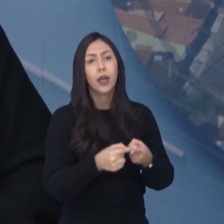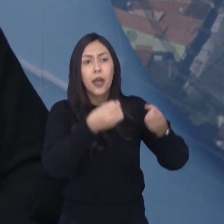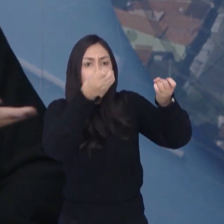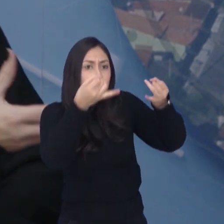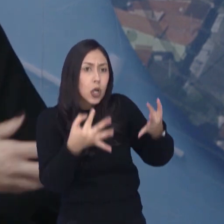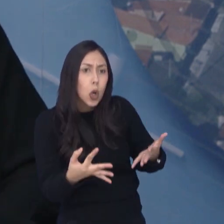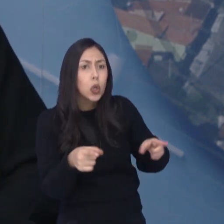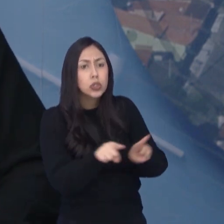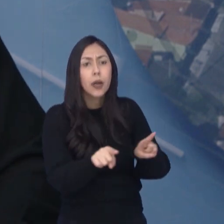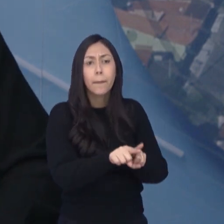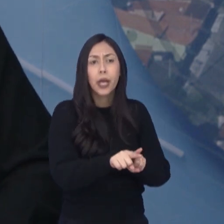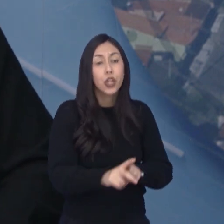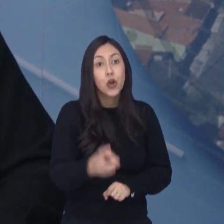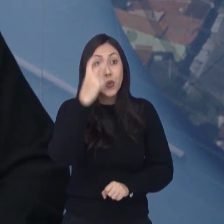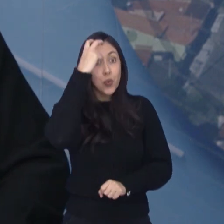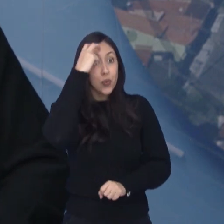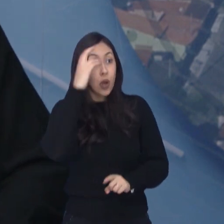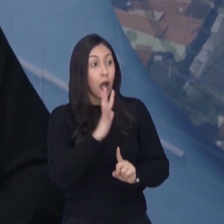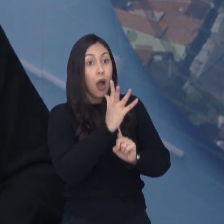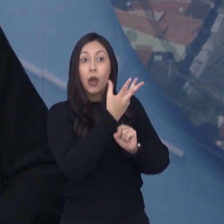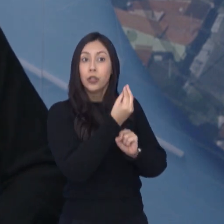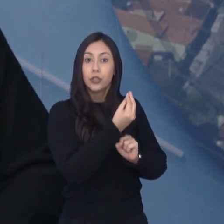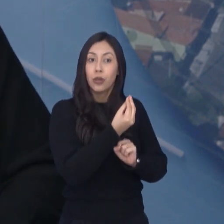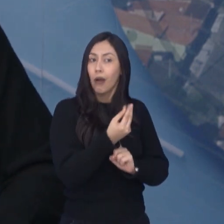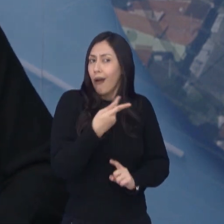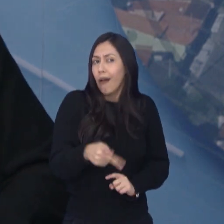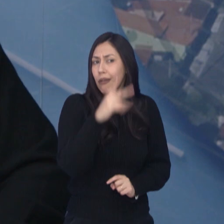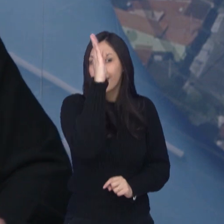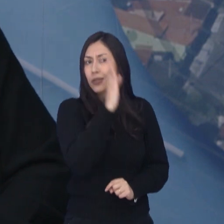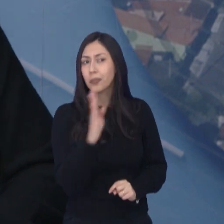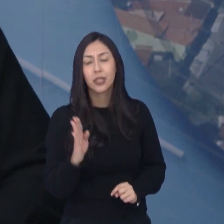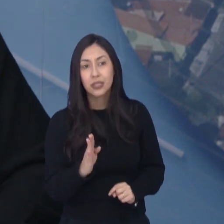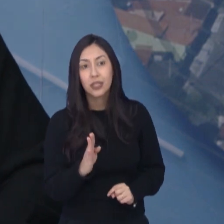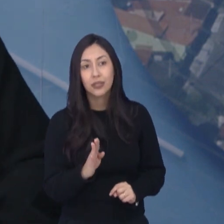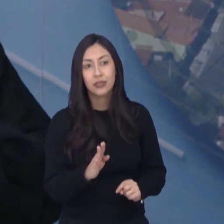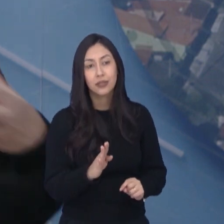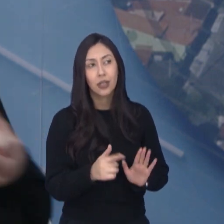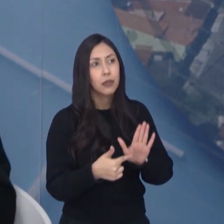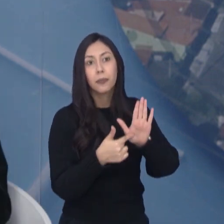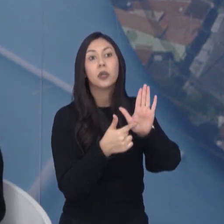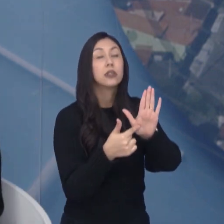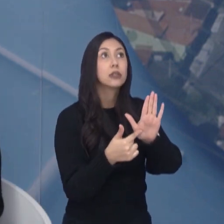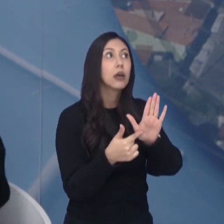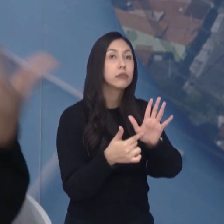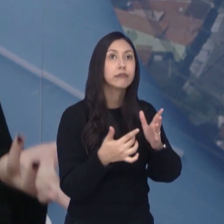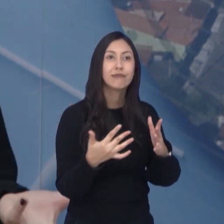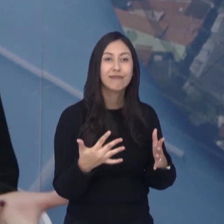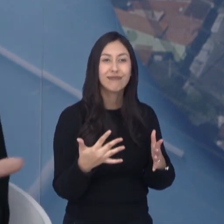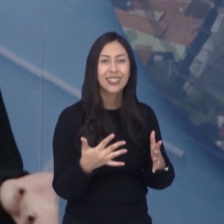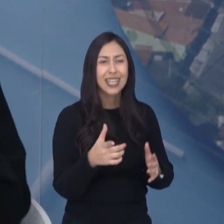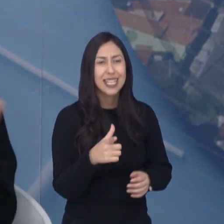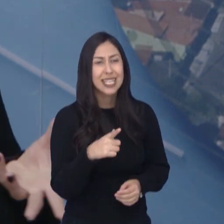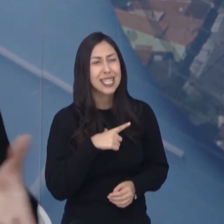questão cultural, né, da arte. Aqui no Brasil, em outros lugares, mas vamos falar da nossa realidade, ainda não é visto com bons